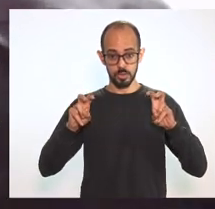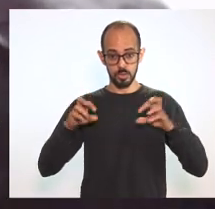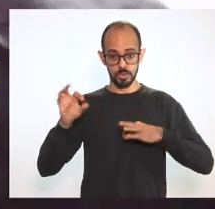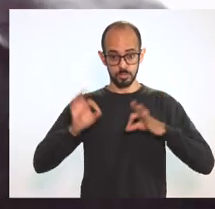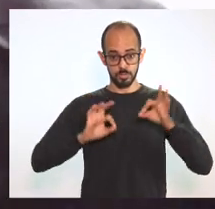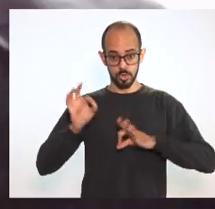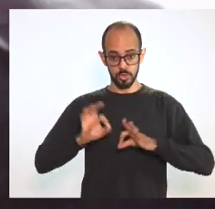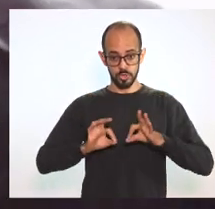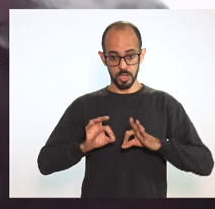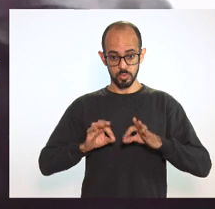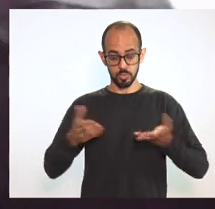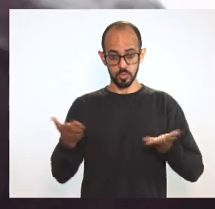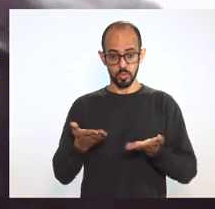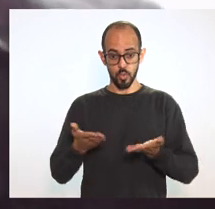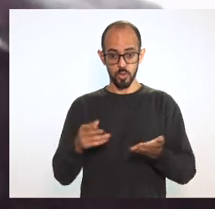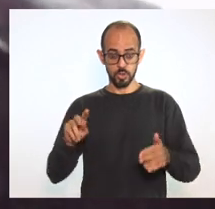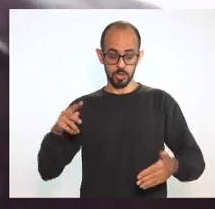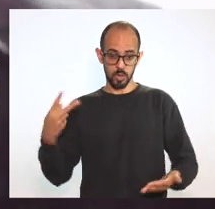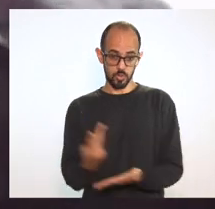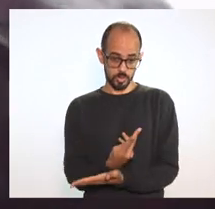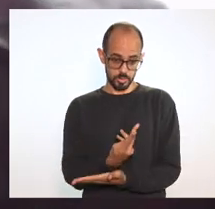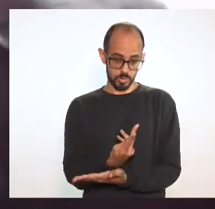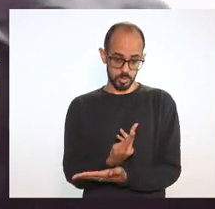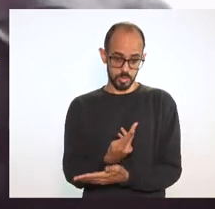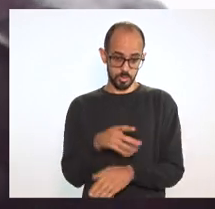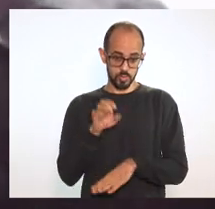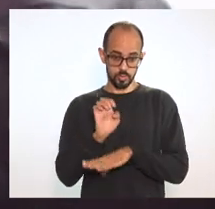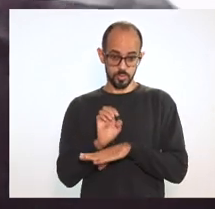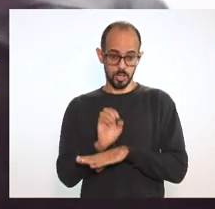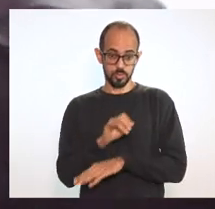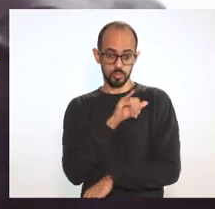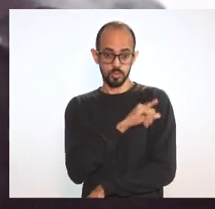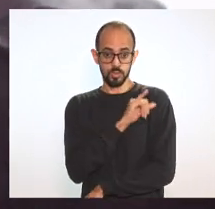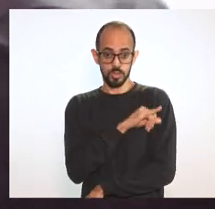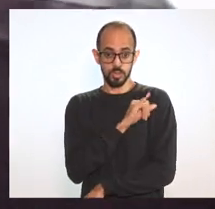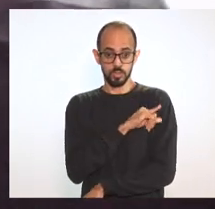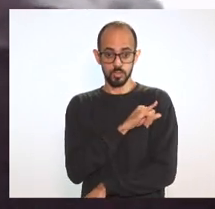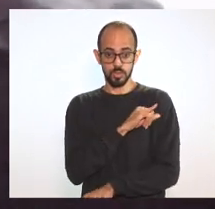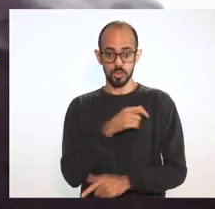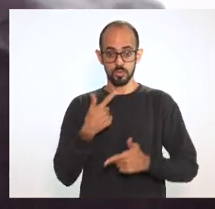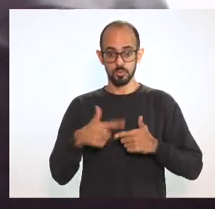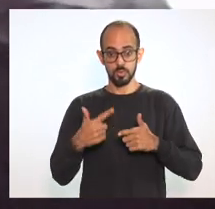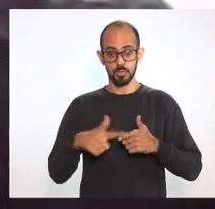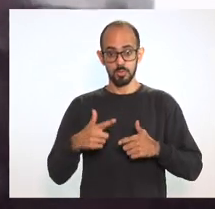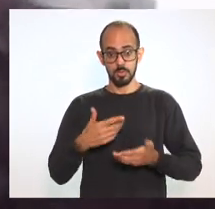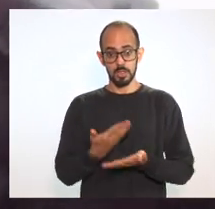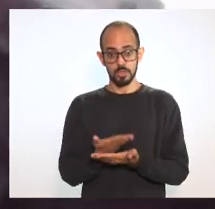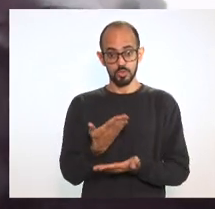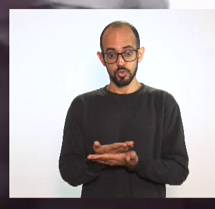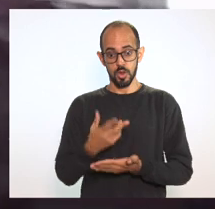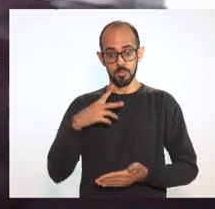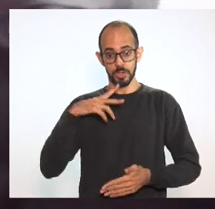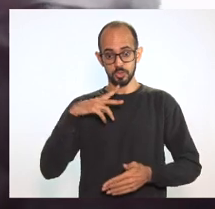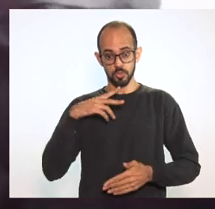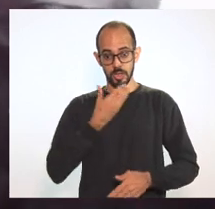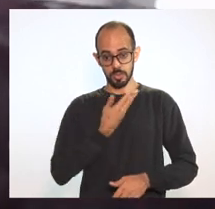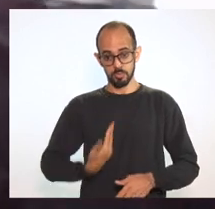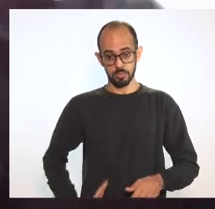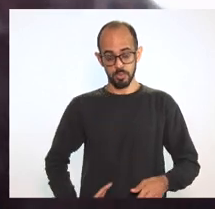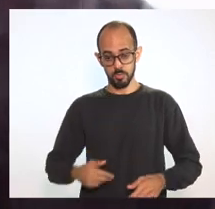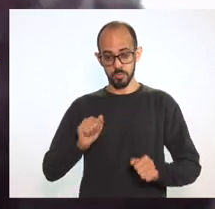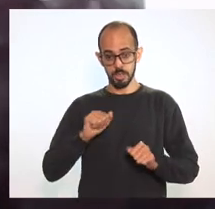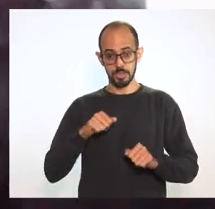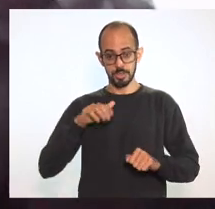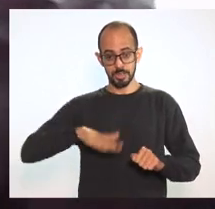que realmente hoje está acontecendo muito no nosso estado, problema das escolas particulares como escolas públicas, tudo, e as crianças